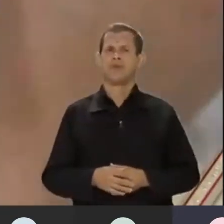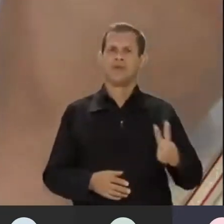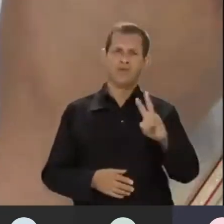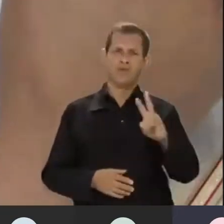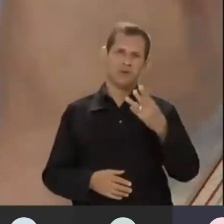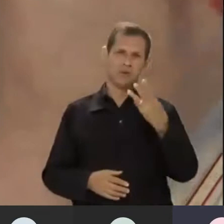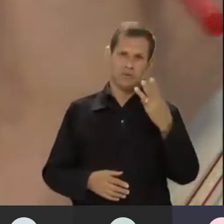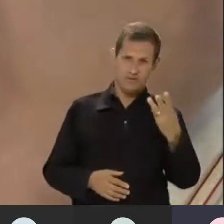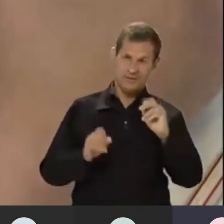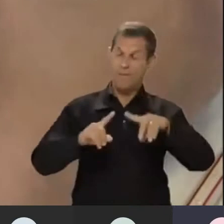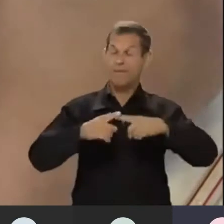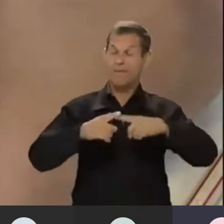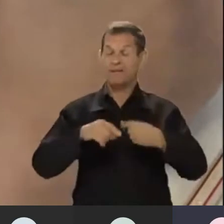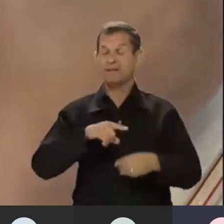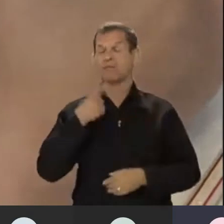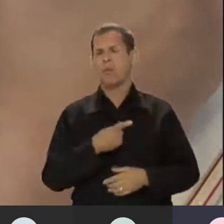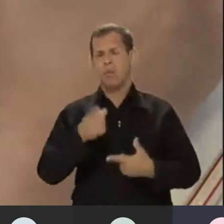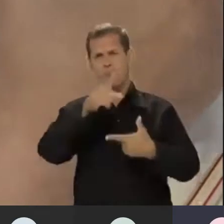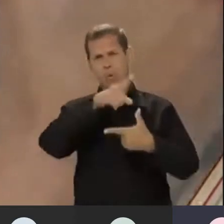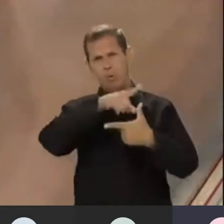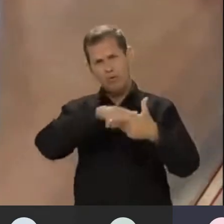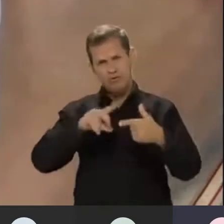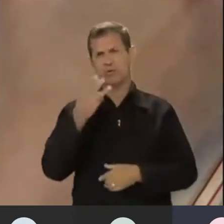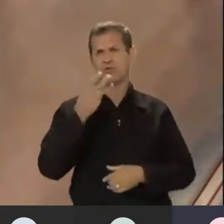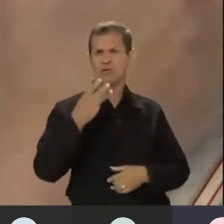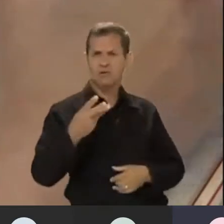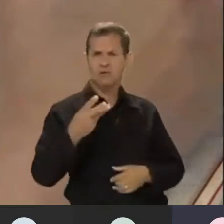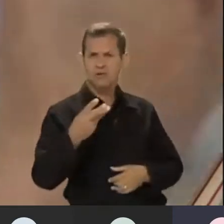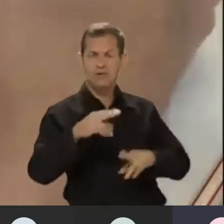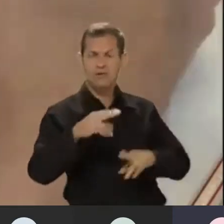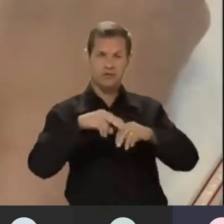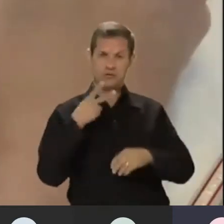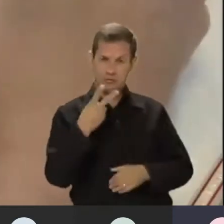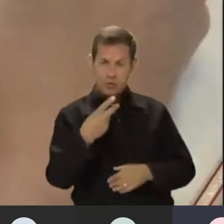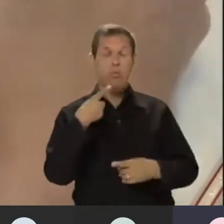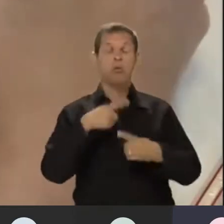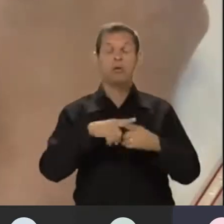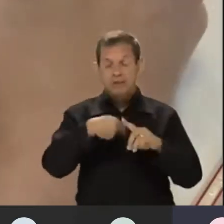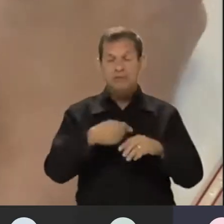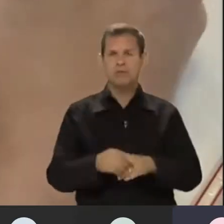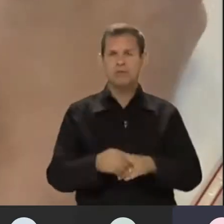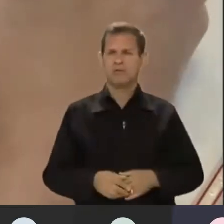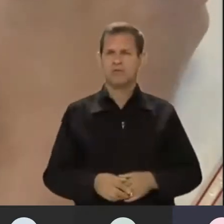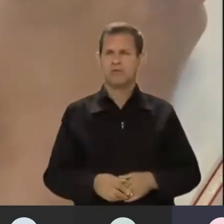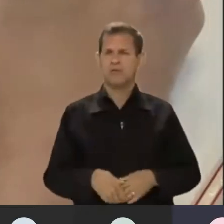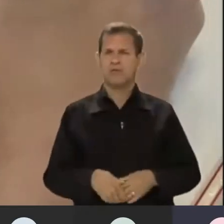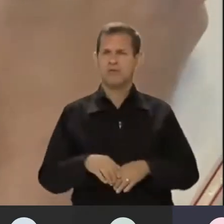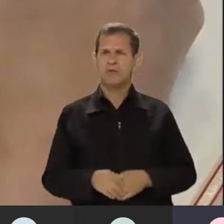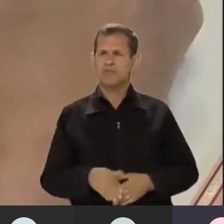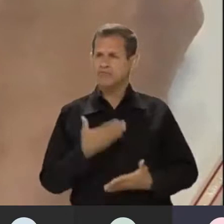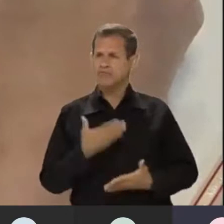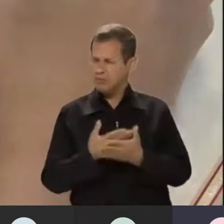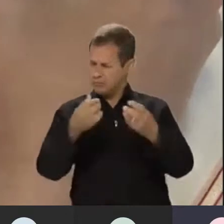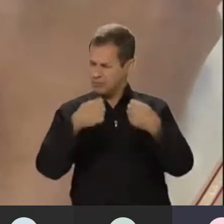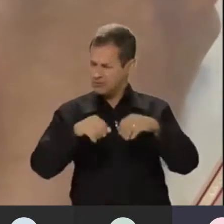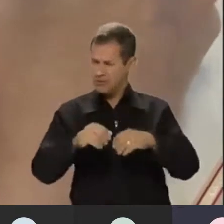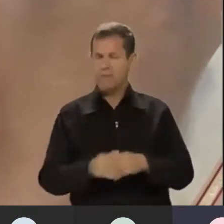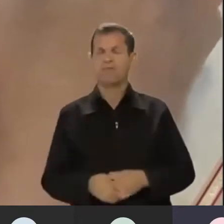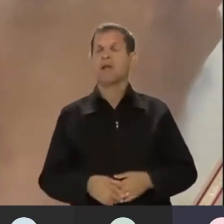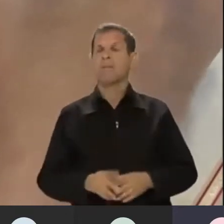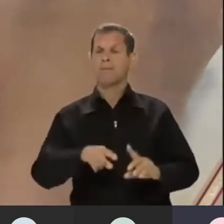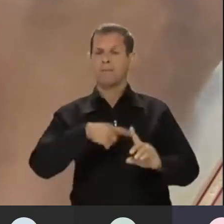valor de 3, ok? Aí nós vamos ter que dividir esse valor de 3 por 2, porque depois você vai ver, a gente vai precisar utilizar